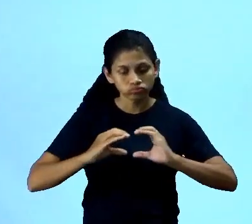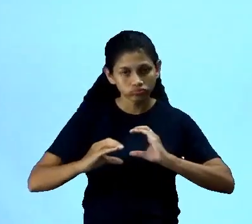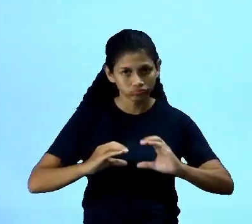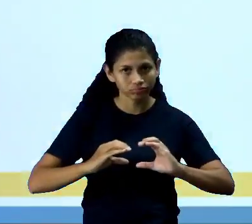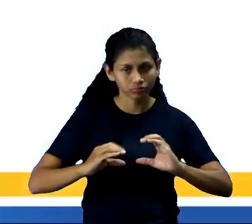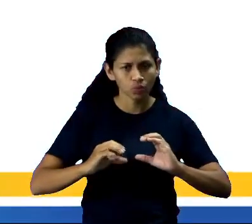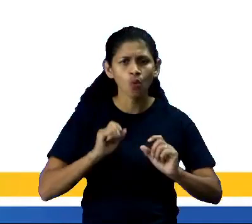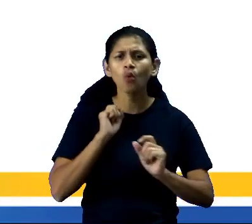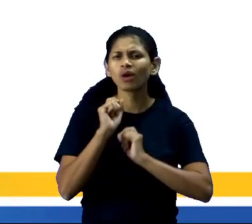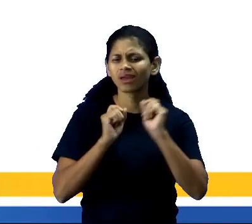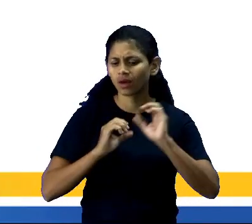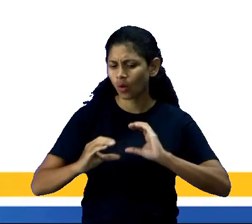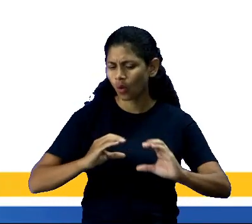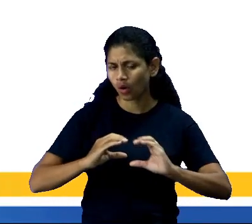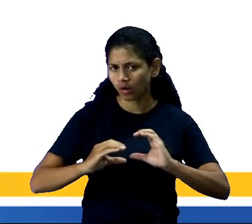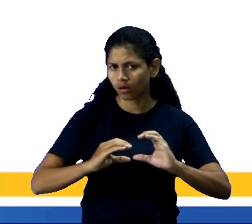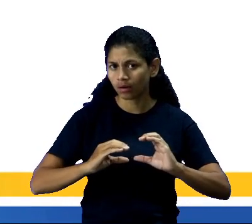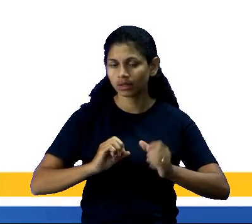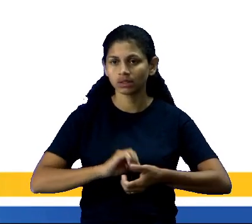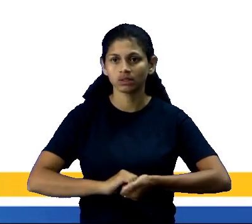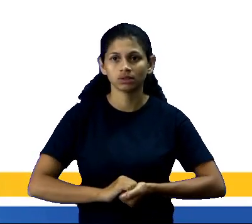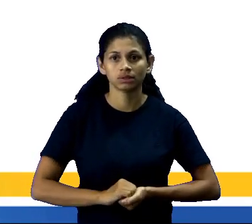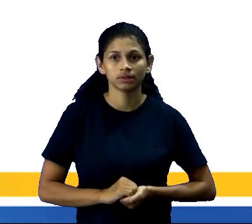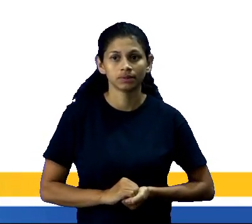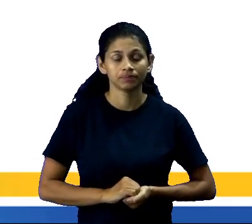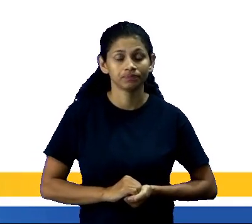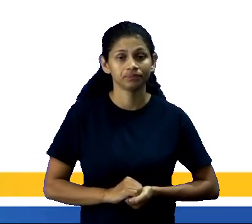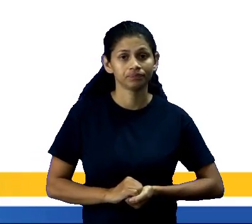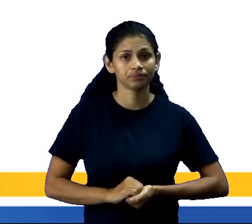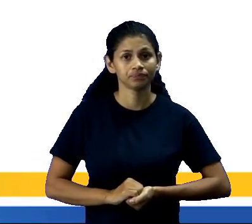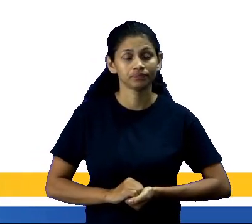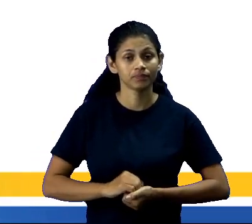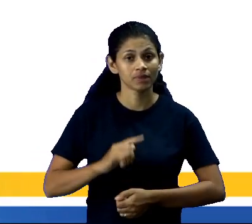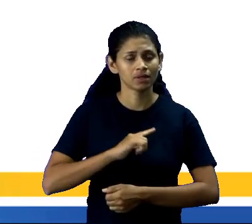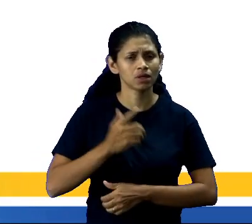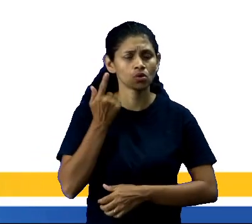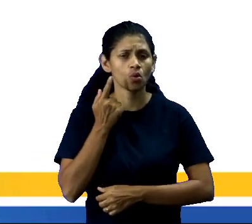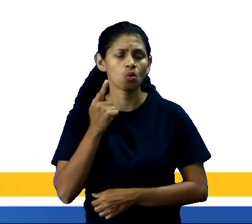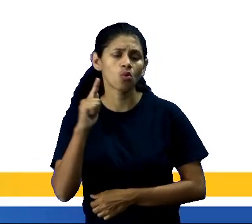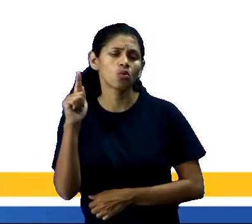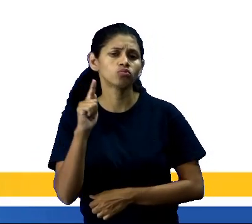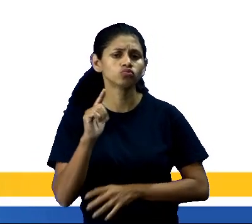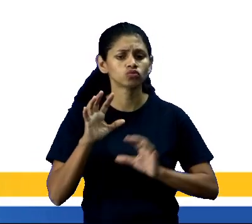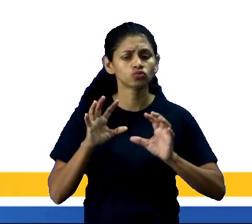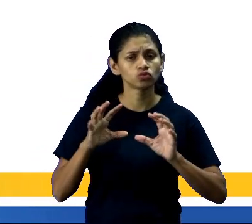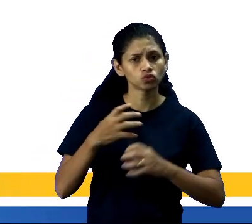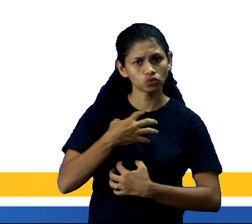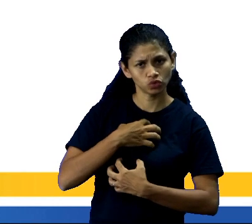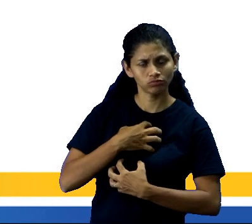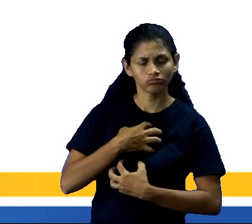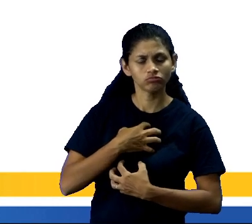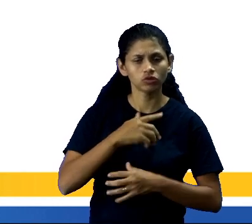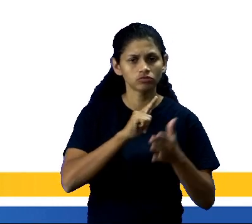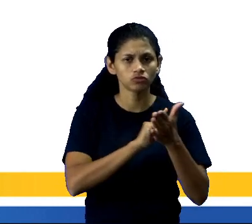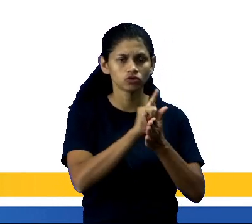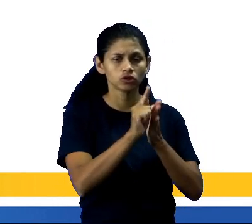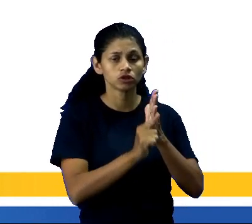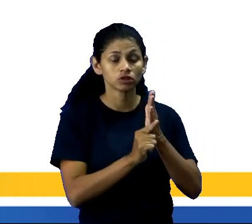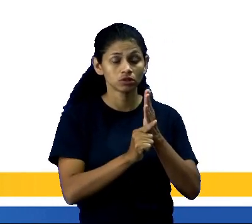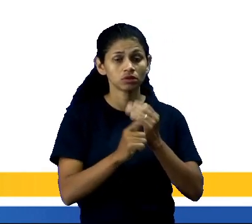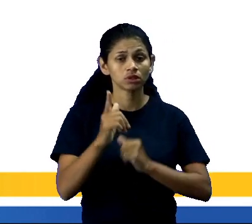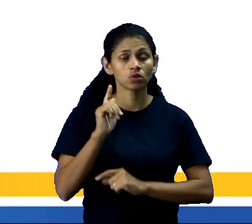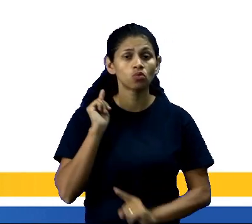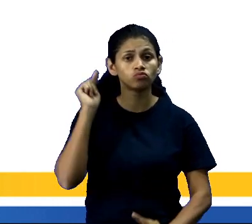O que é esse comentário de ordem estética? Há também outras formas e gêneros que têm por objetivo o compartilhamento